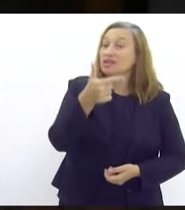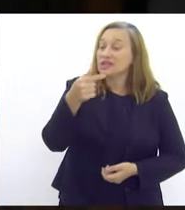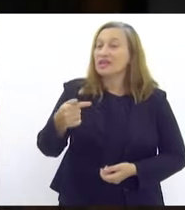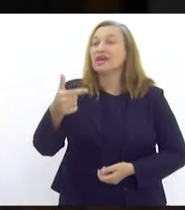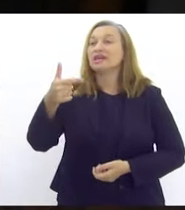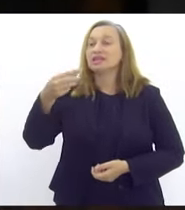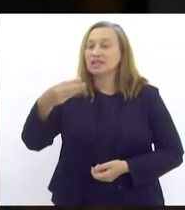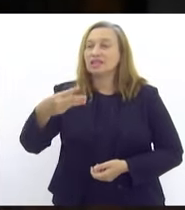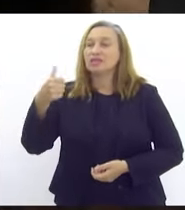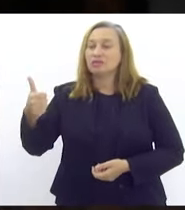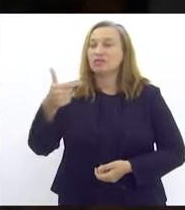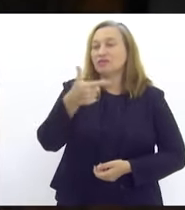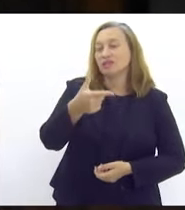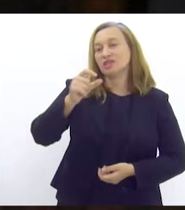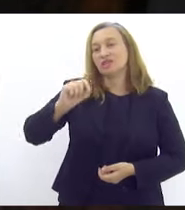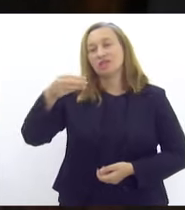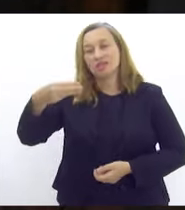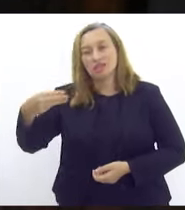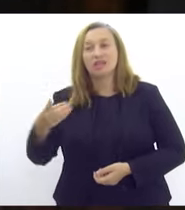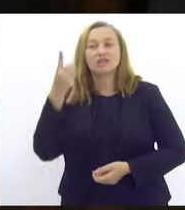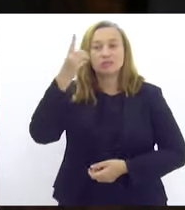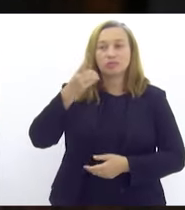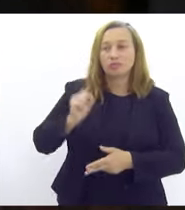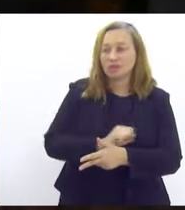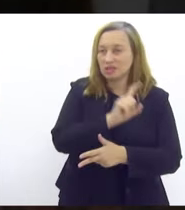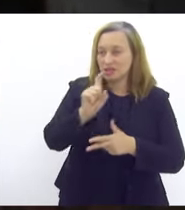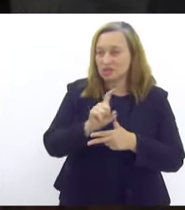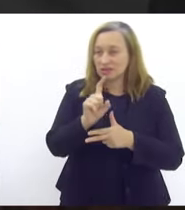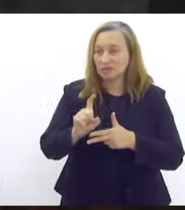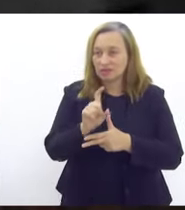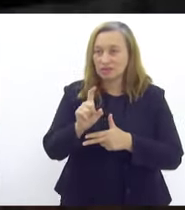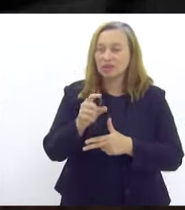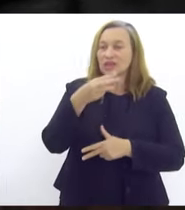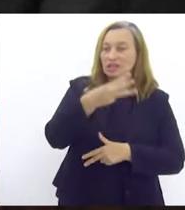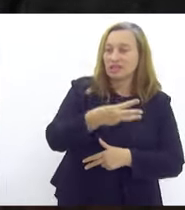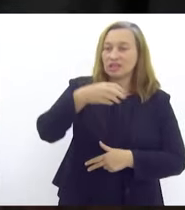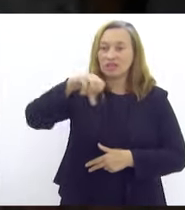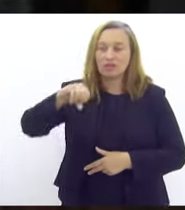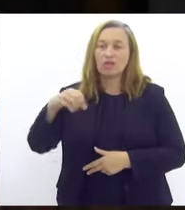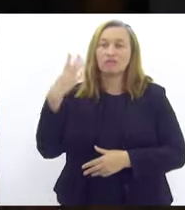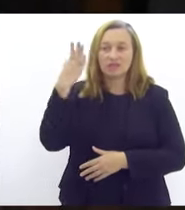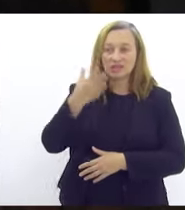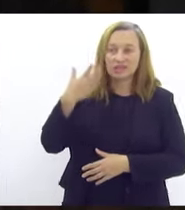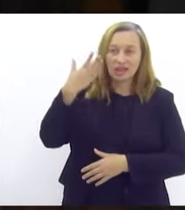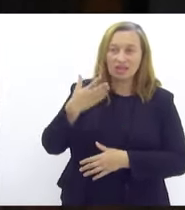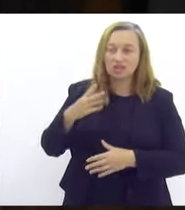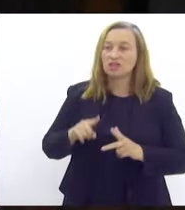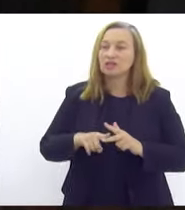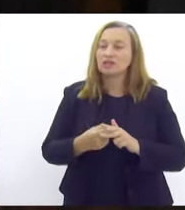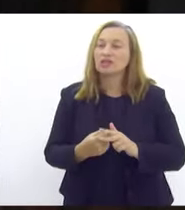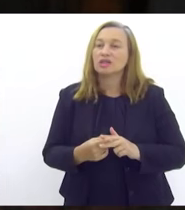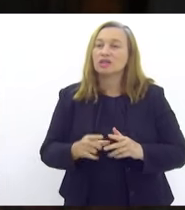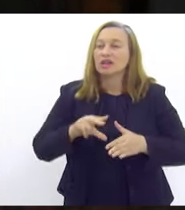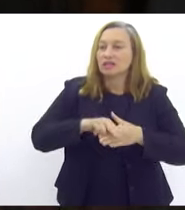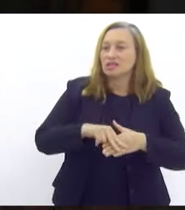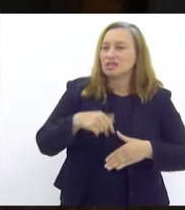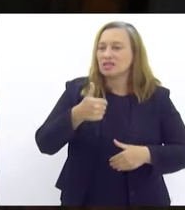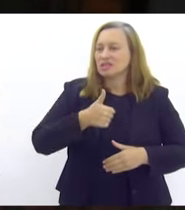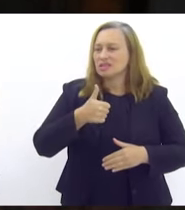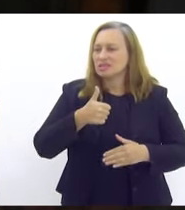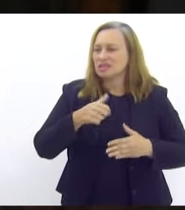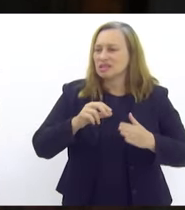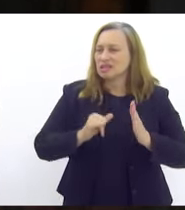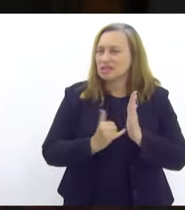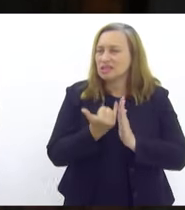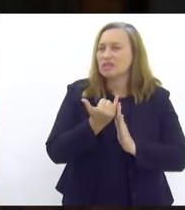2731 de 23, de autoria do Poder Executivo, mensagem número 39 de 23, que altera o inciso 2º do artigo 7º da lei